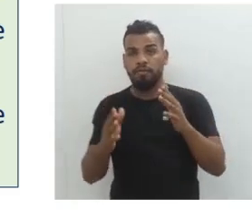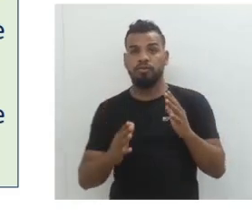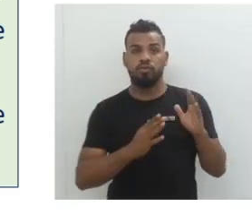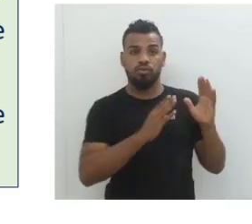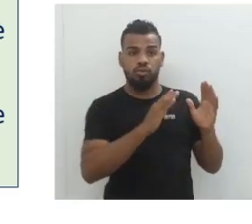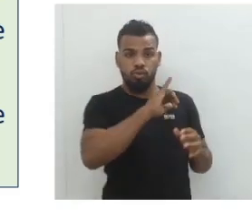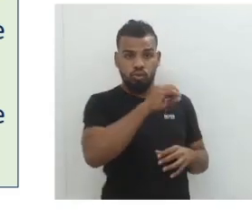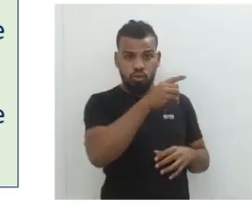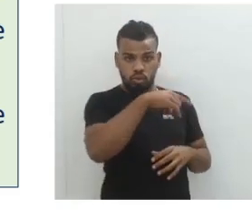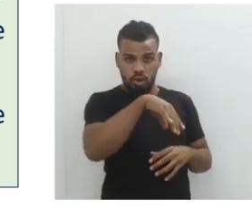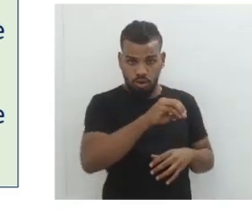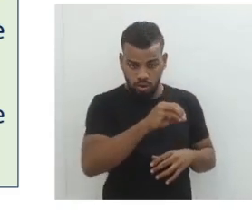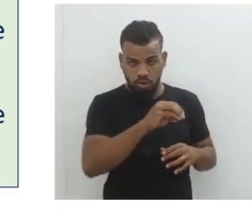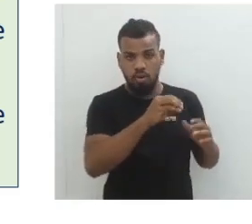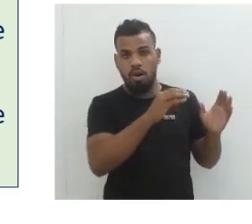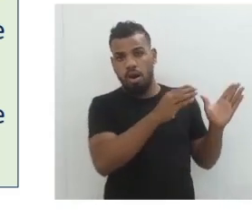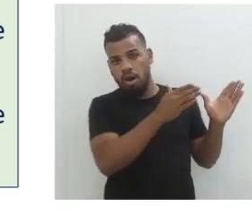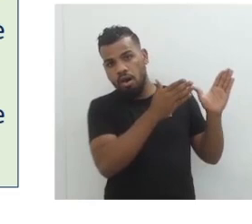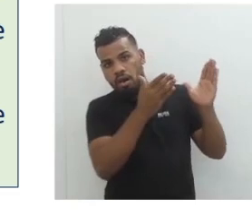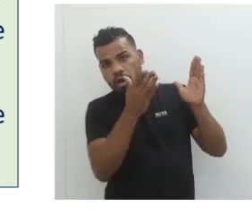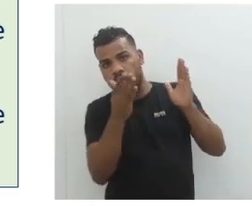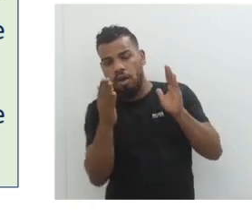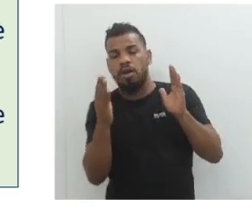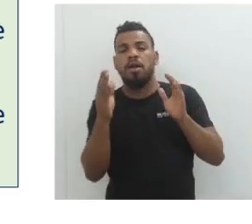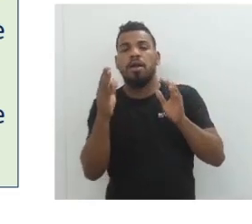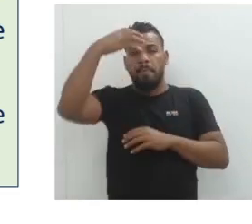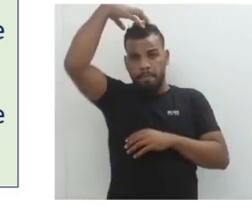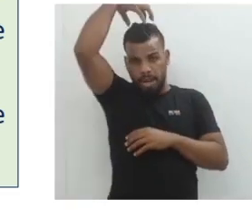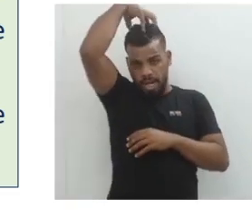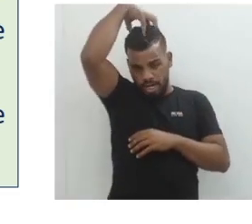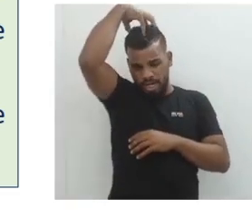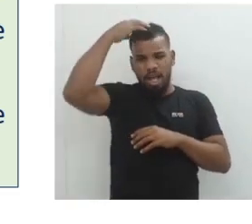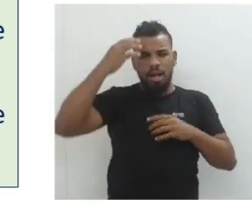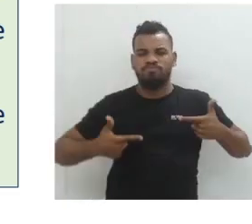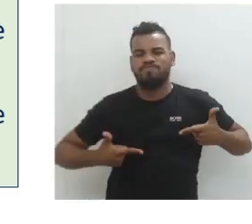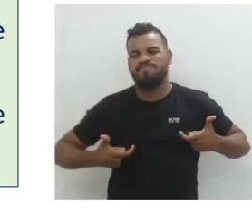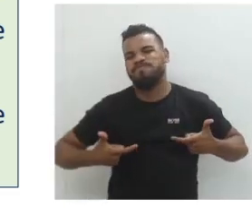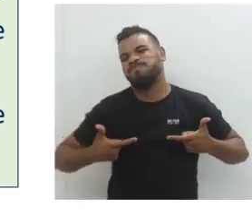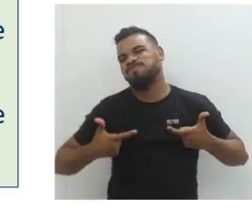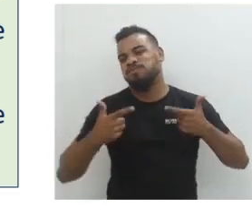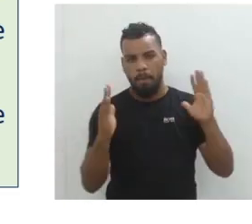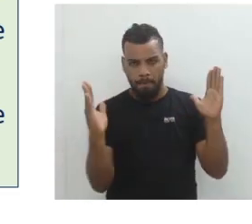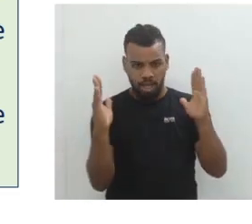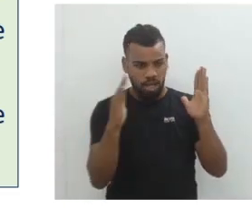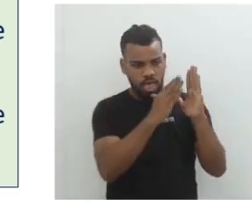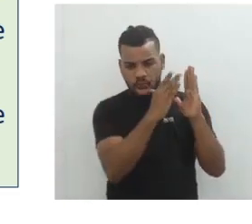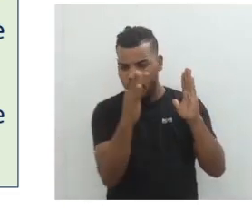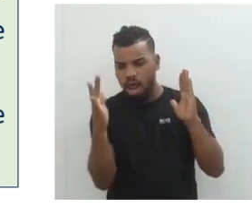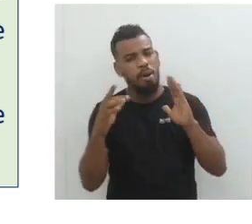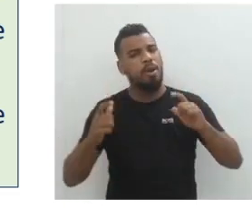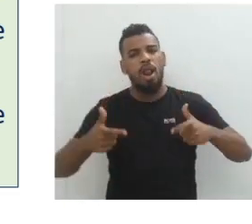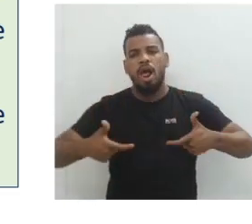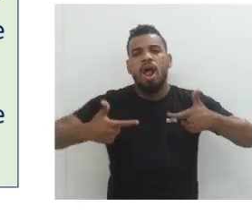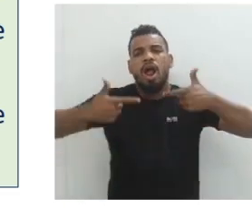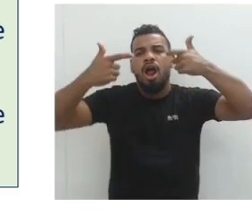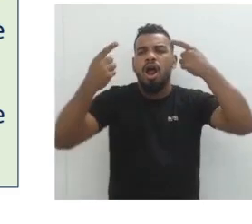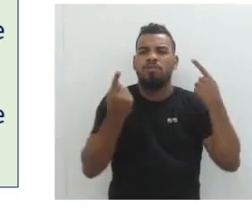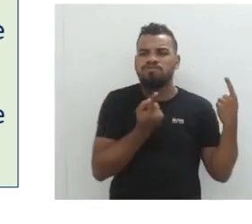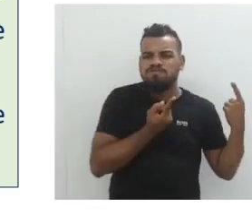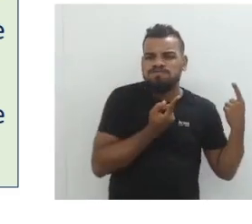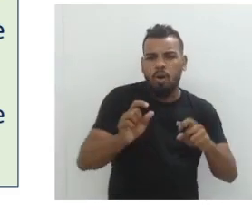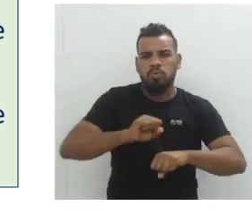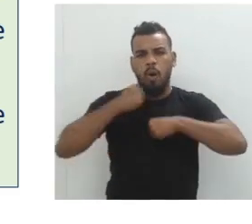esse período imperial foi um período de muitas guerras, muitas revoltas,